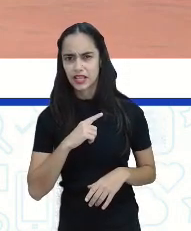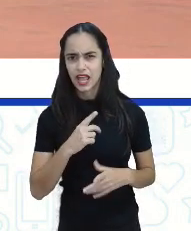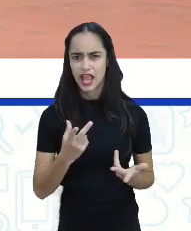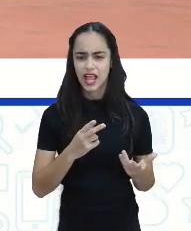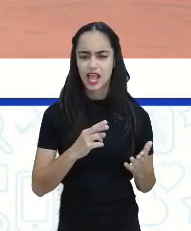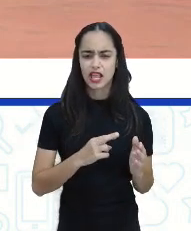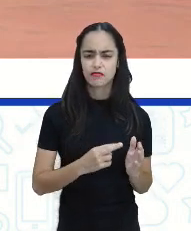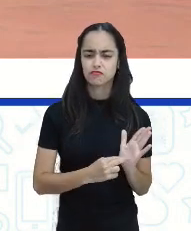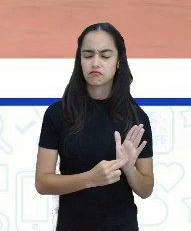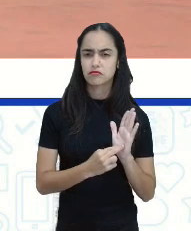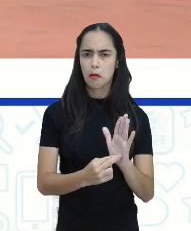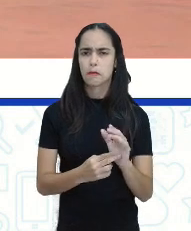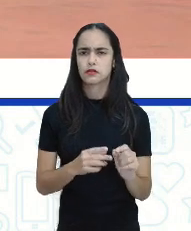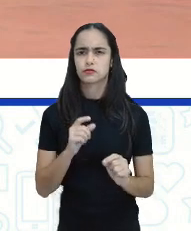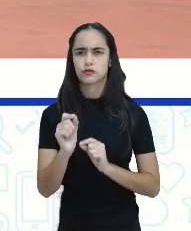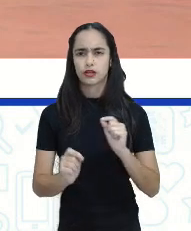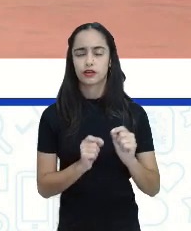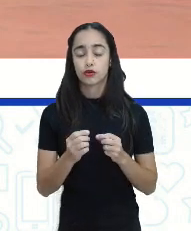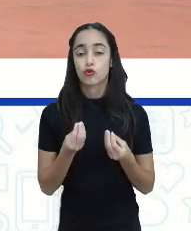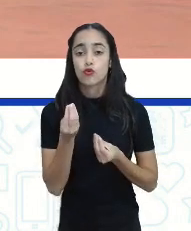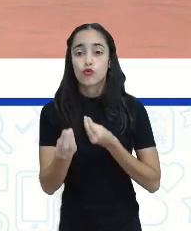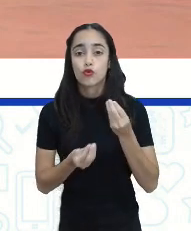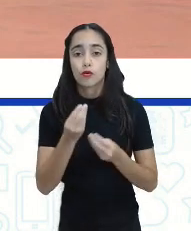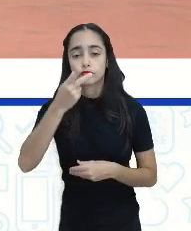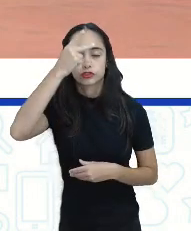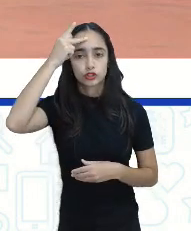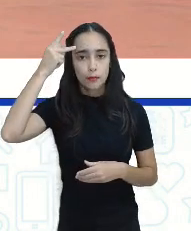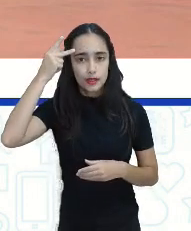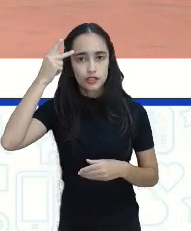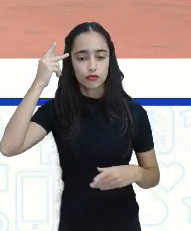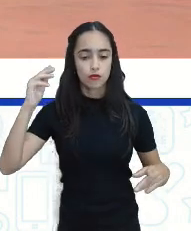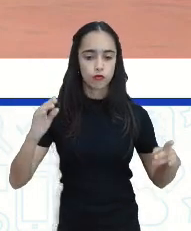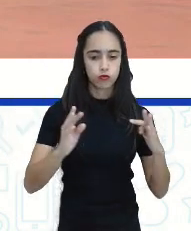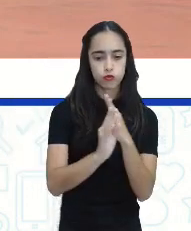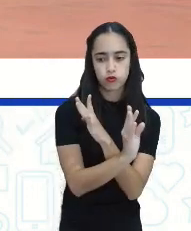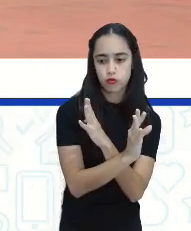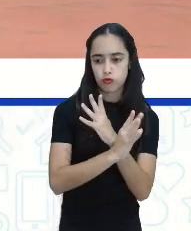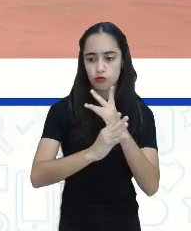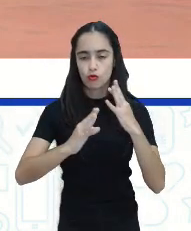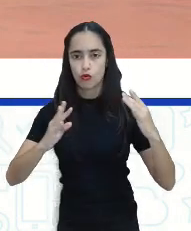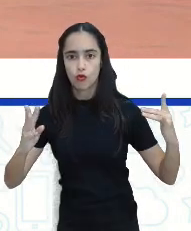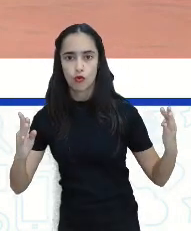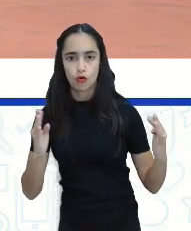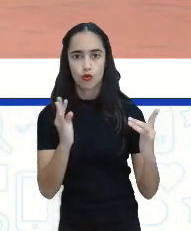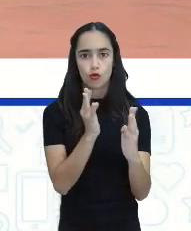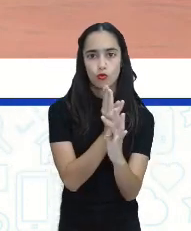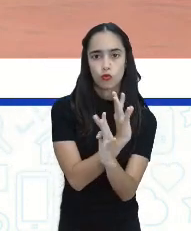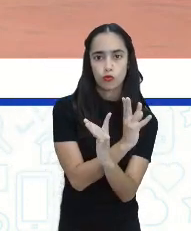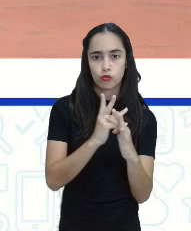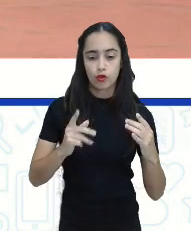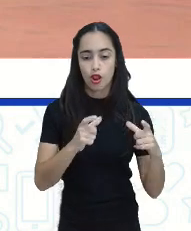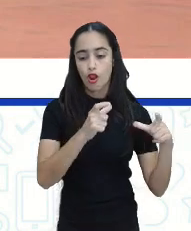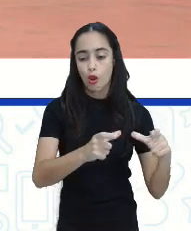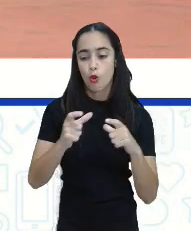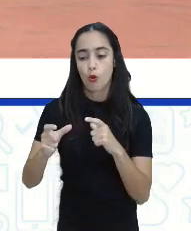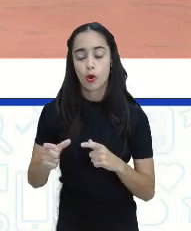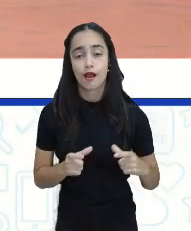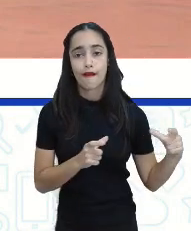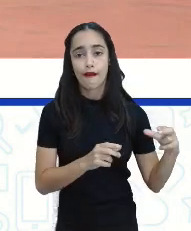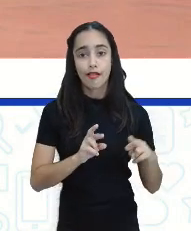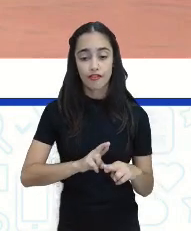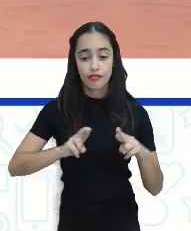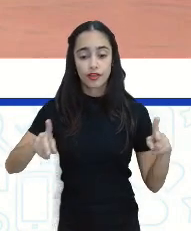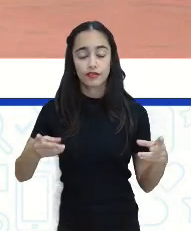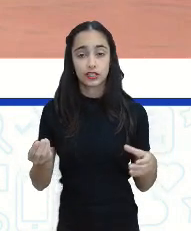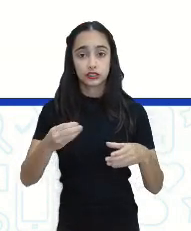se deslocam pelo espaço geográfico urbano. Isto é, trata-se do ir e vir das pessoas nas